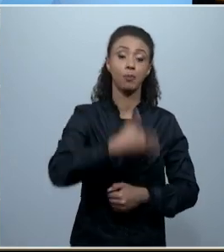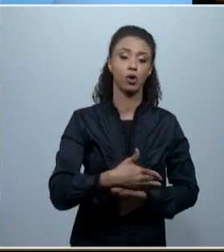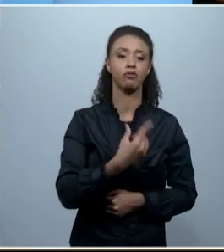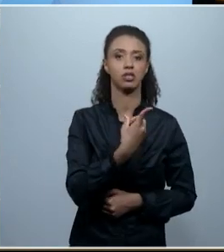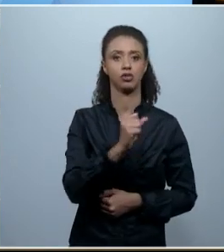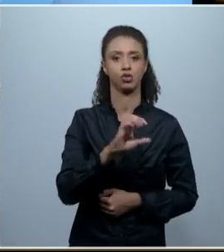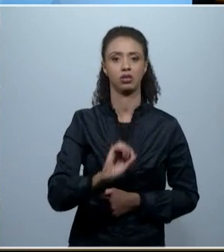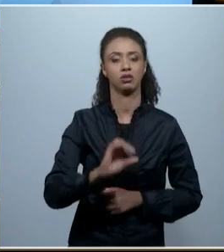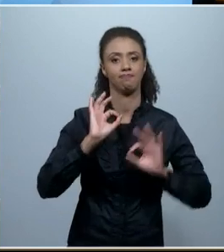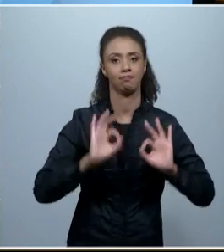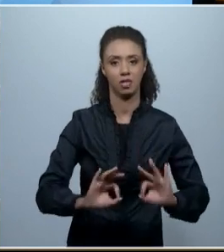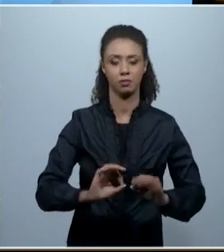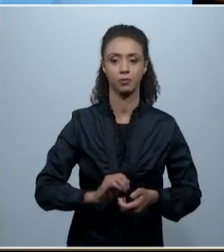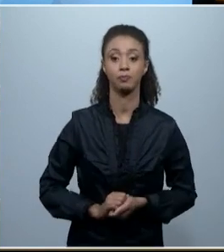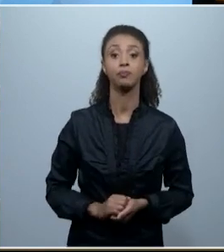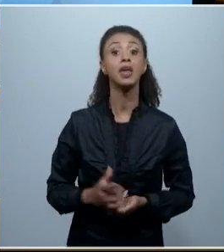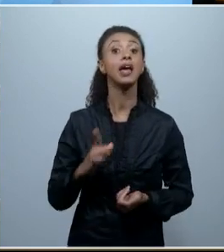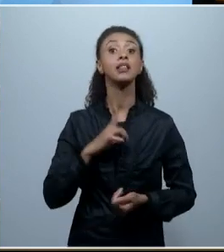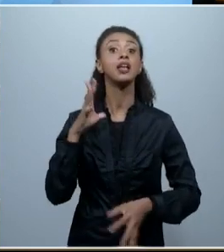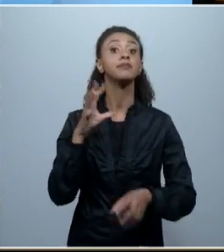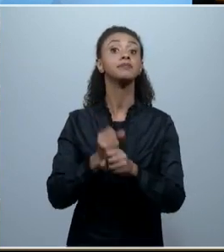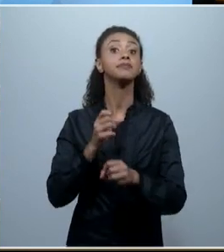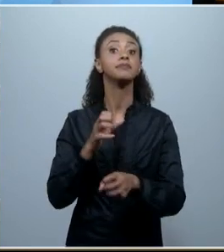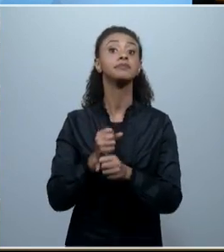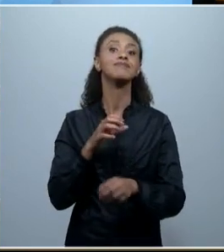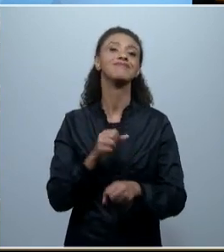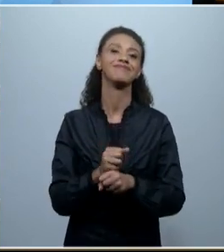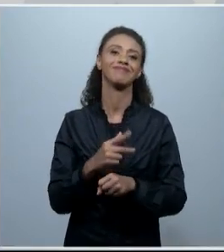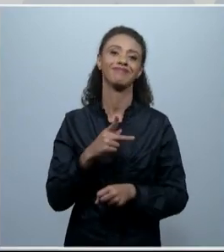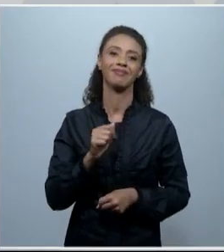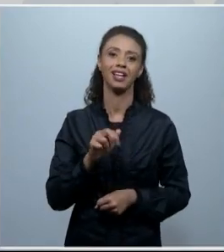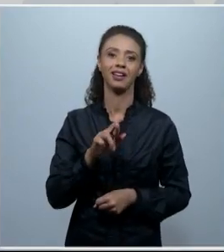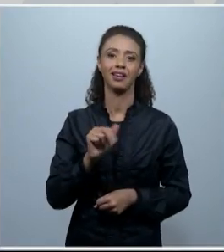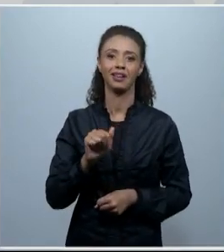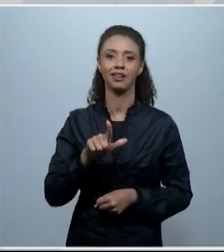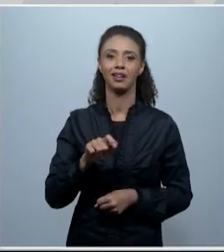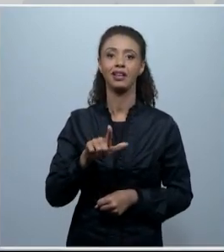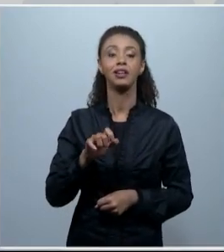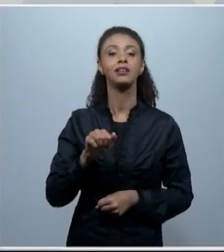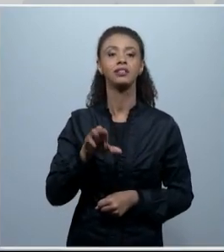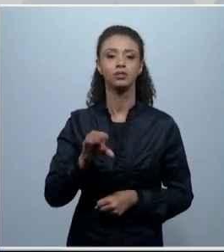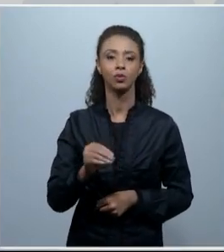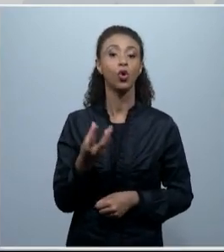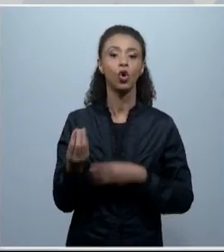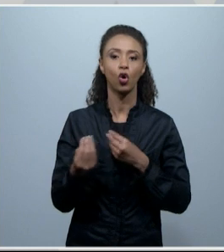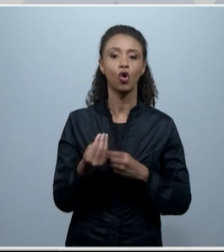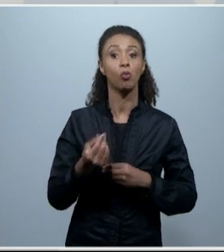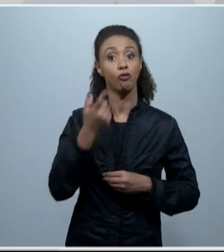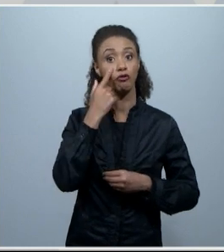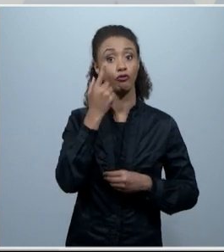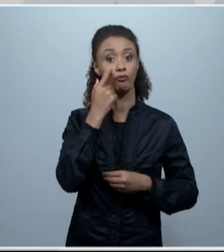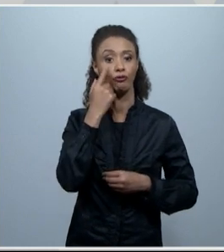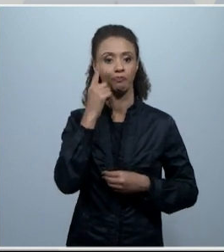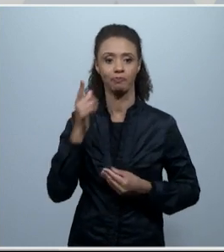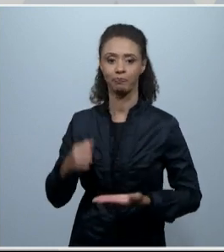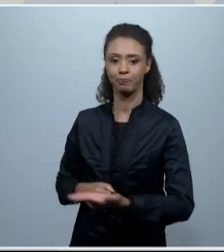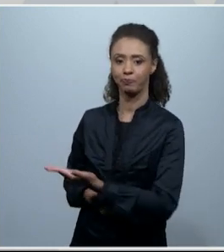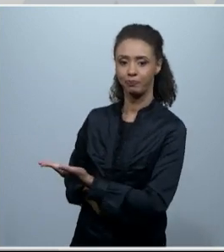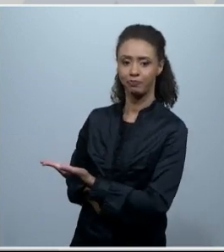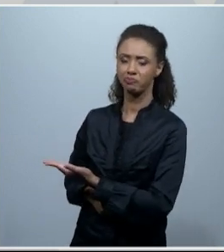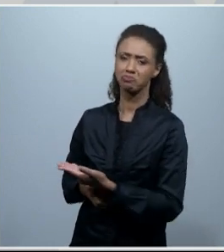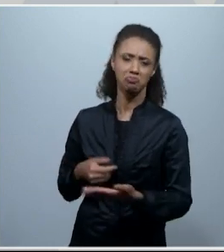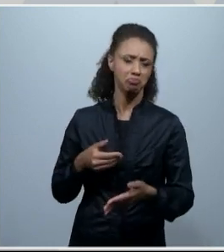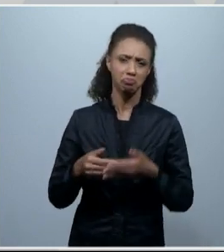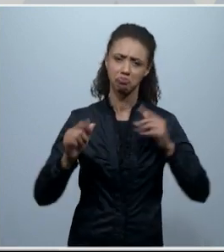que vai ser usado que é o axioma do paralelismo então vamos desenhar o nosso triângulo aqui nosso triângulo arbitrário abc